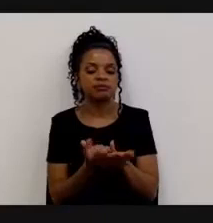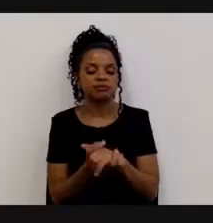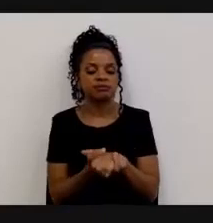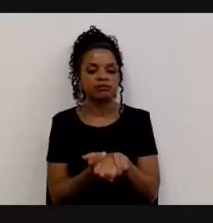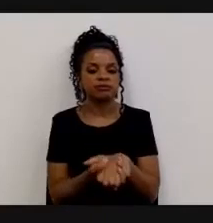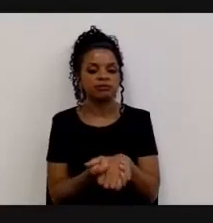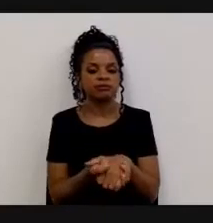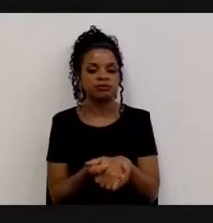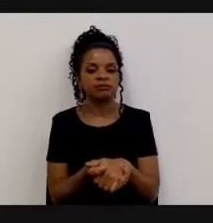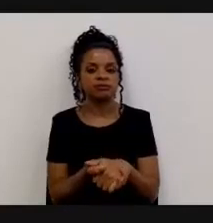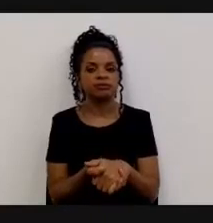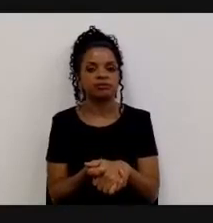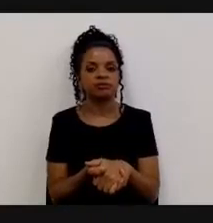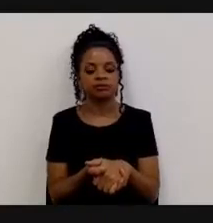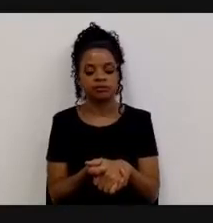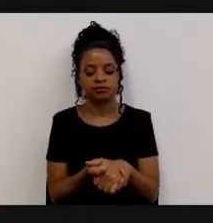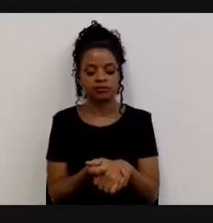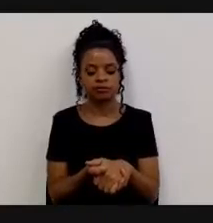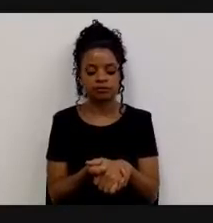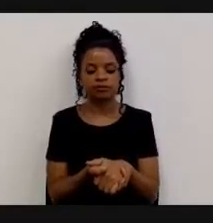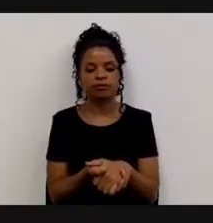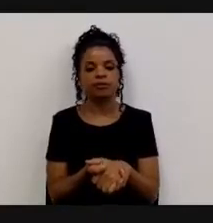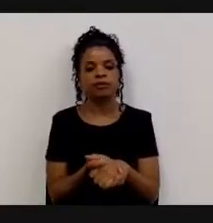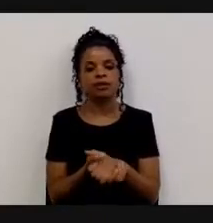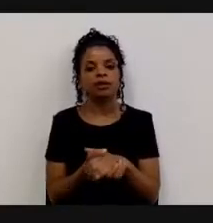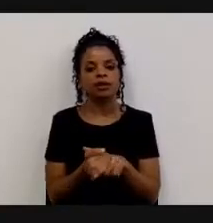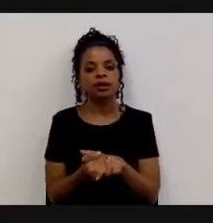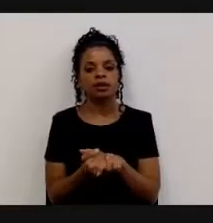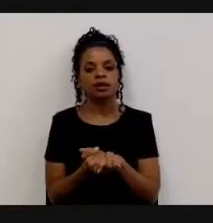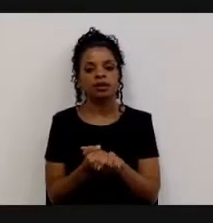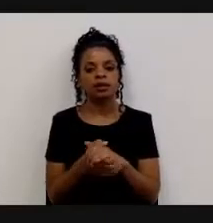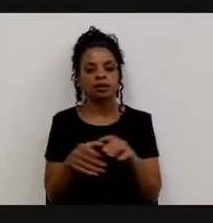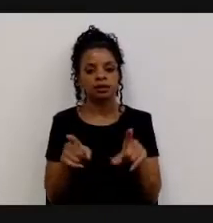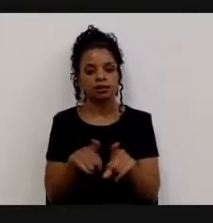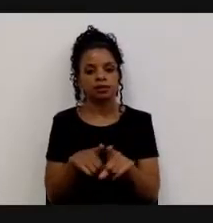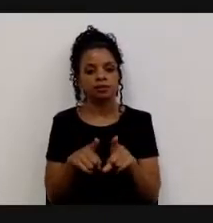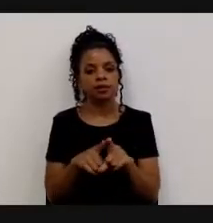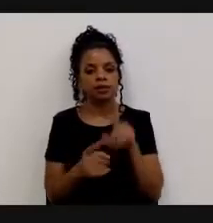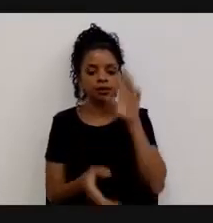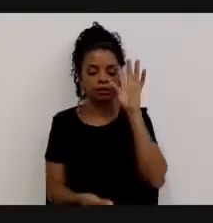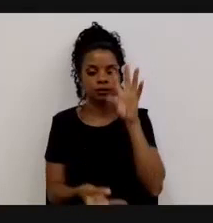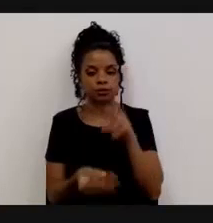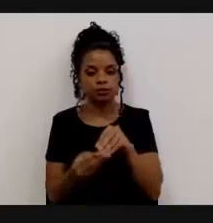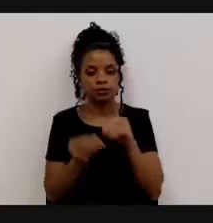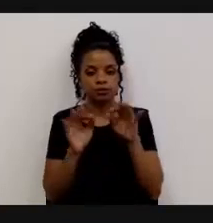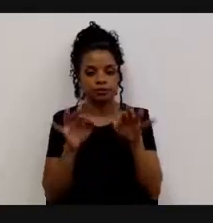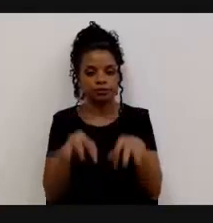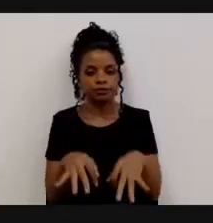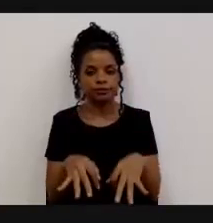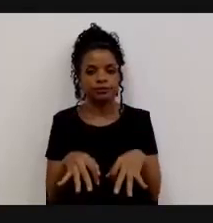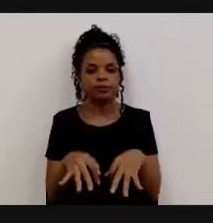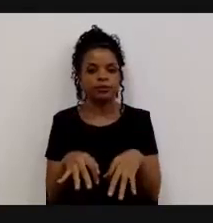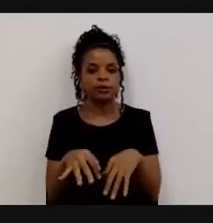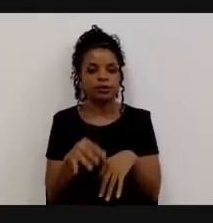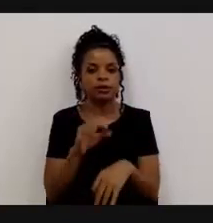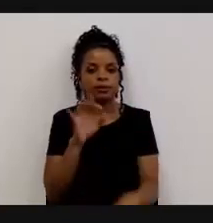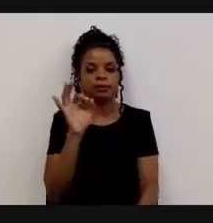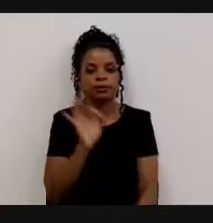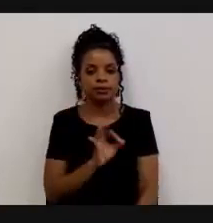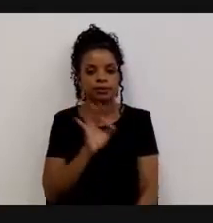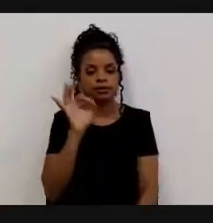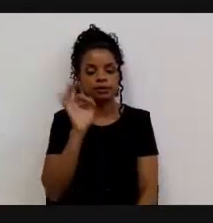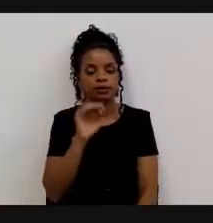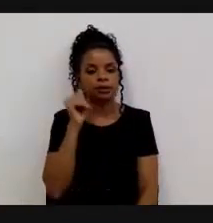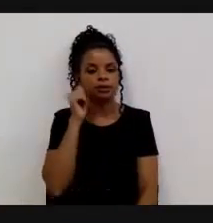E como conclusão final, a gente revelou que a porcentagem de mulheres exercendo esse cargo